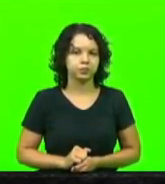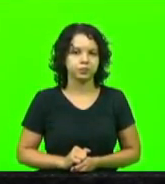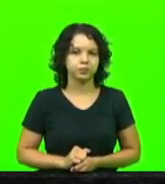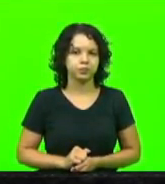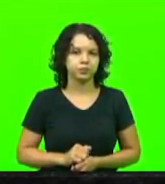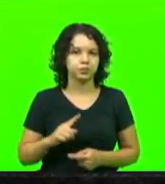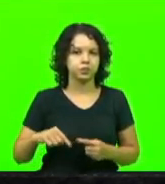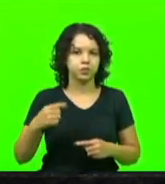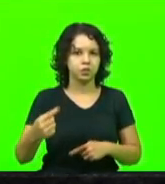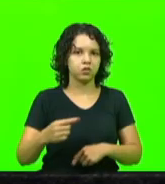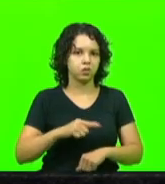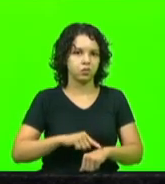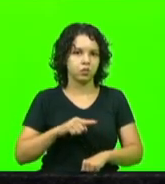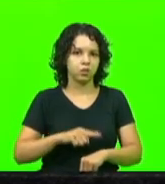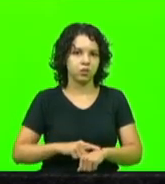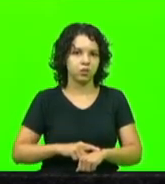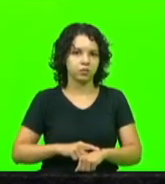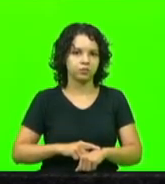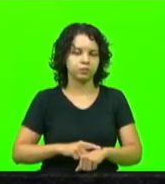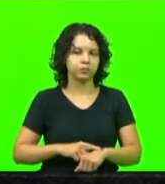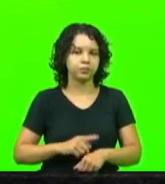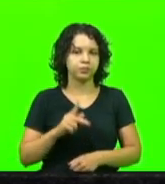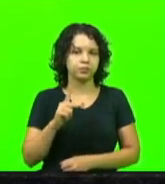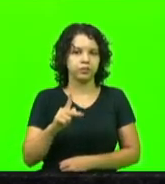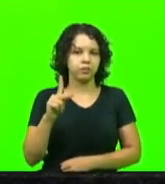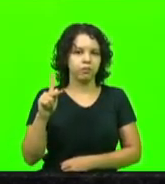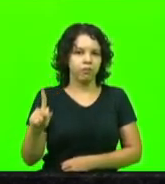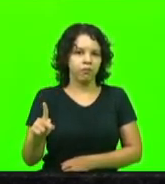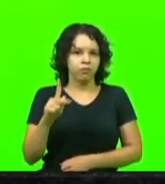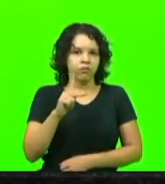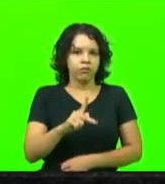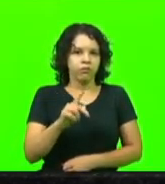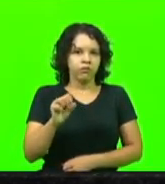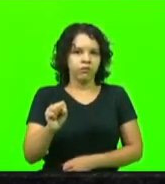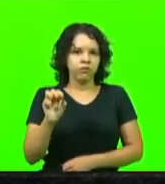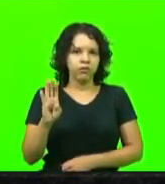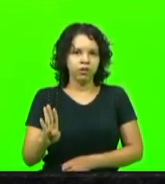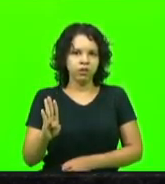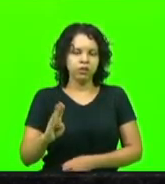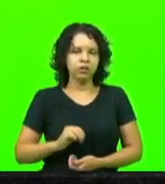Próximo orário pertence ao bloco PP, PSB.